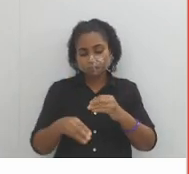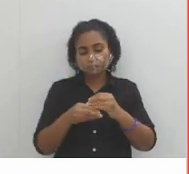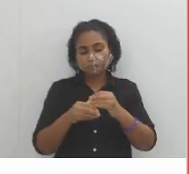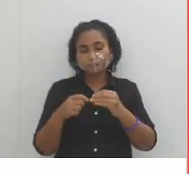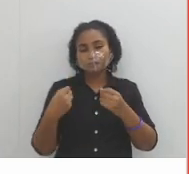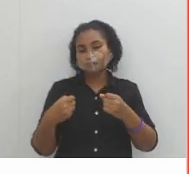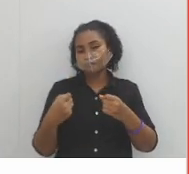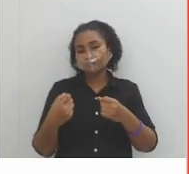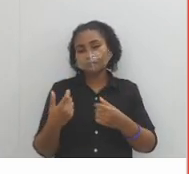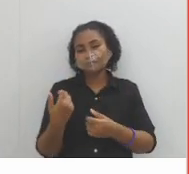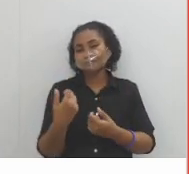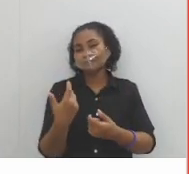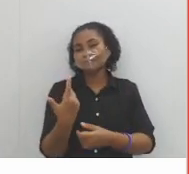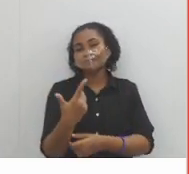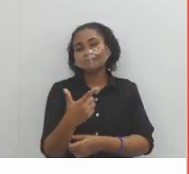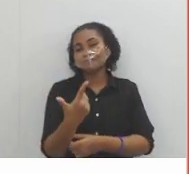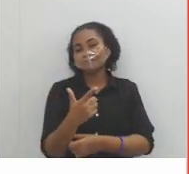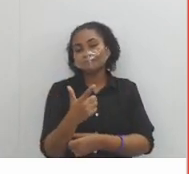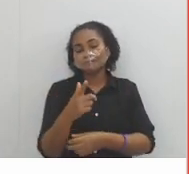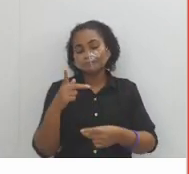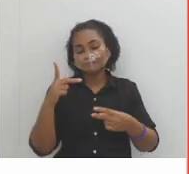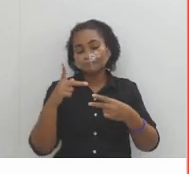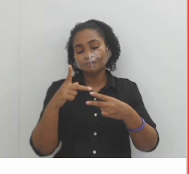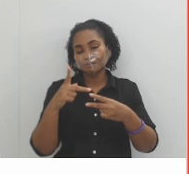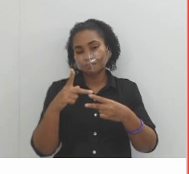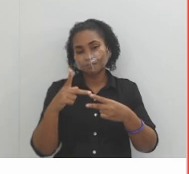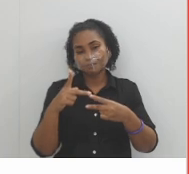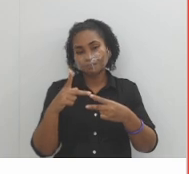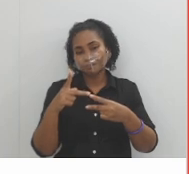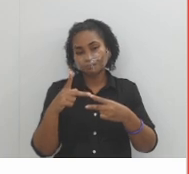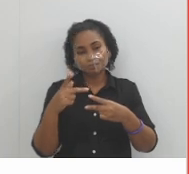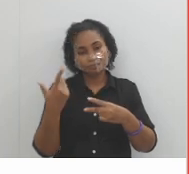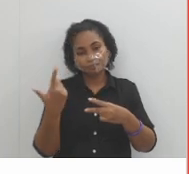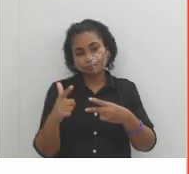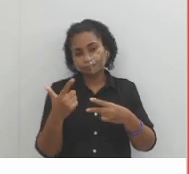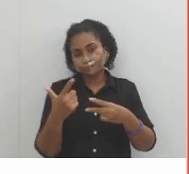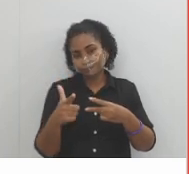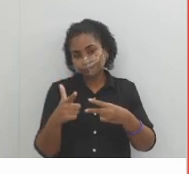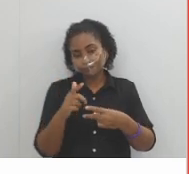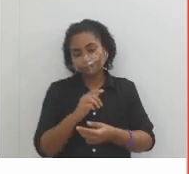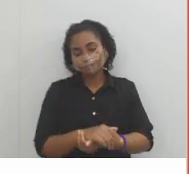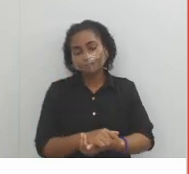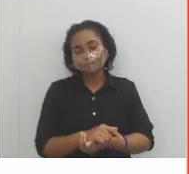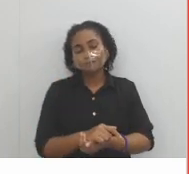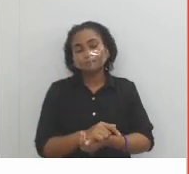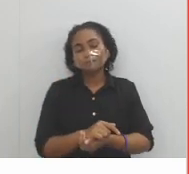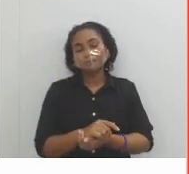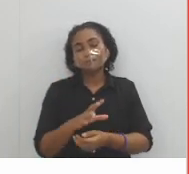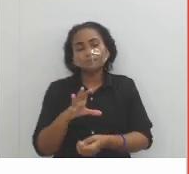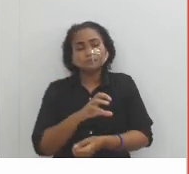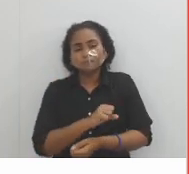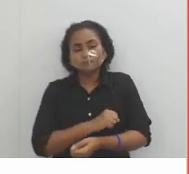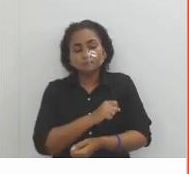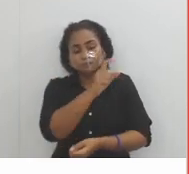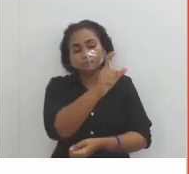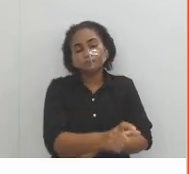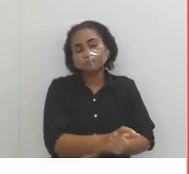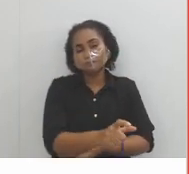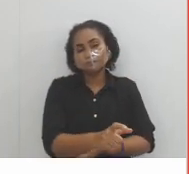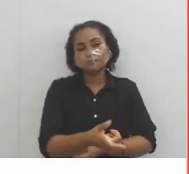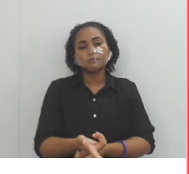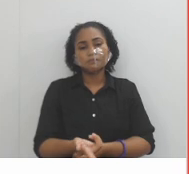complemento não existe preposição, tá certo? Você tem amo,